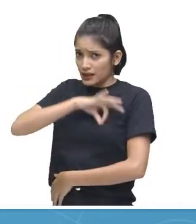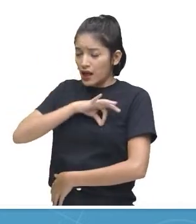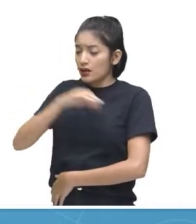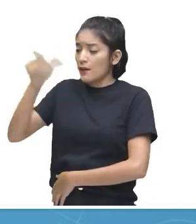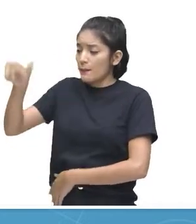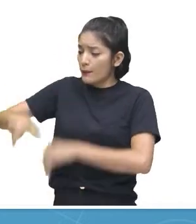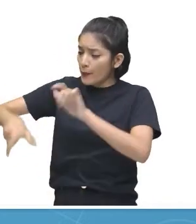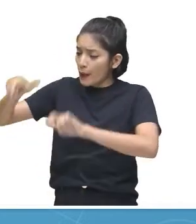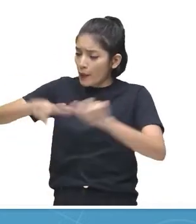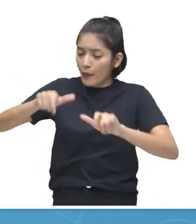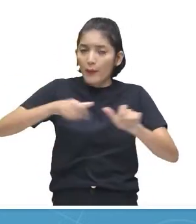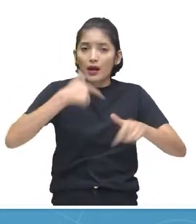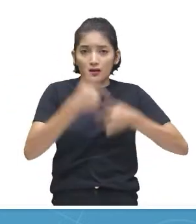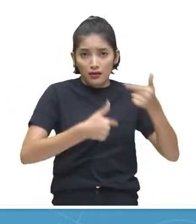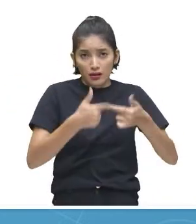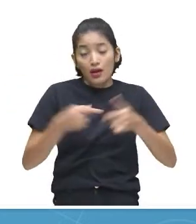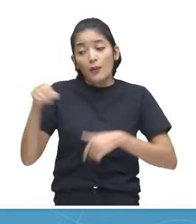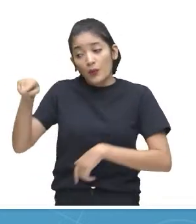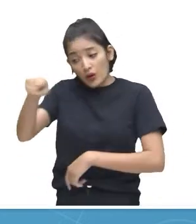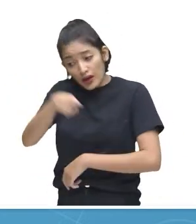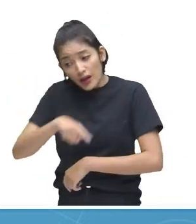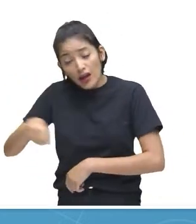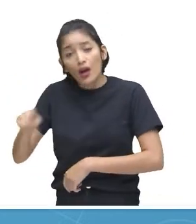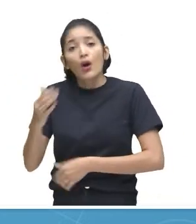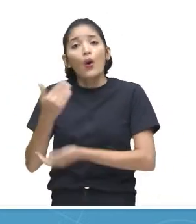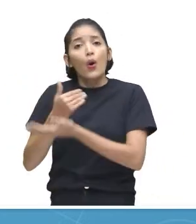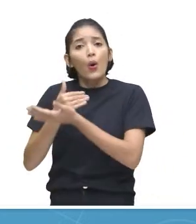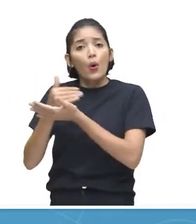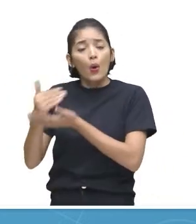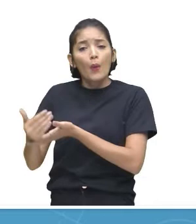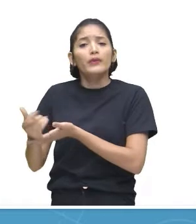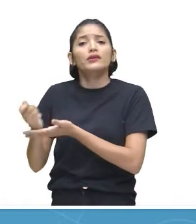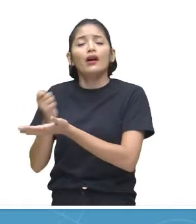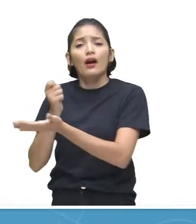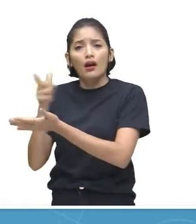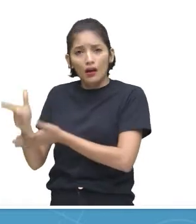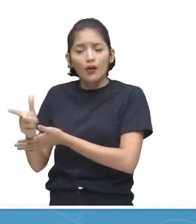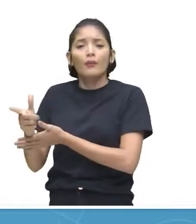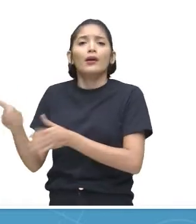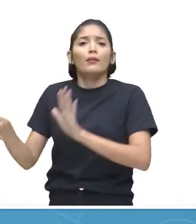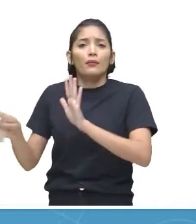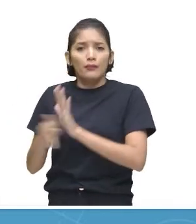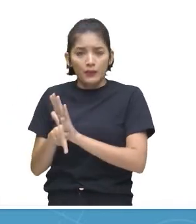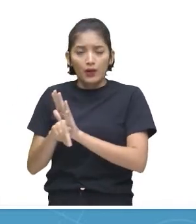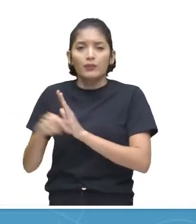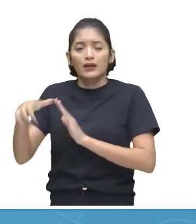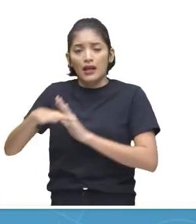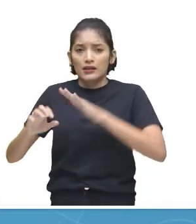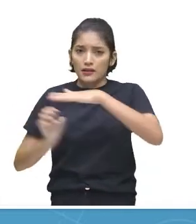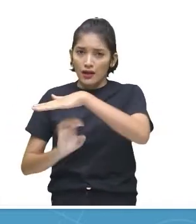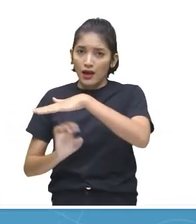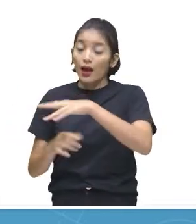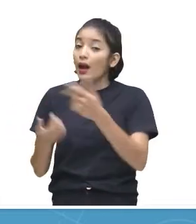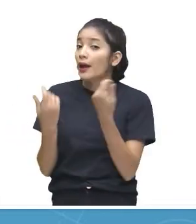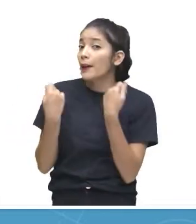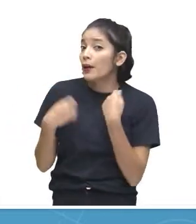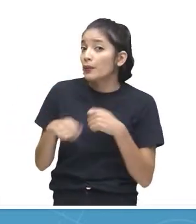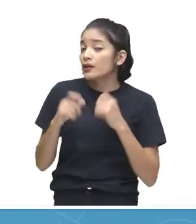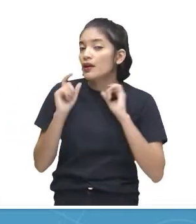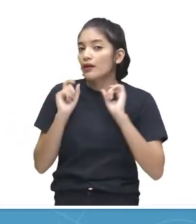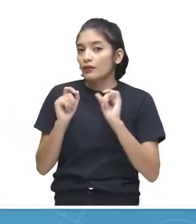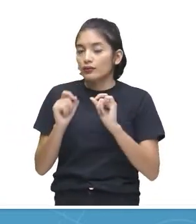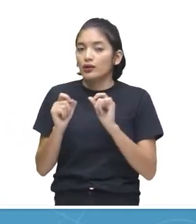seus trabalhadores, porque os seus próprios operários começaram, então, a comprar os produtos das fábricas. Então, eu precisava, de alguma forma,